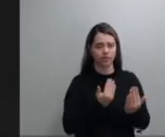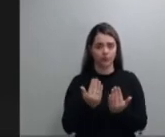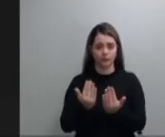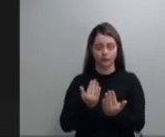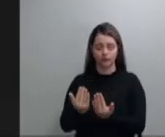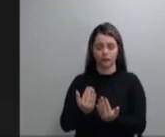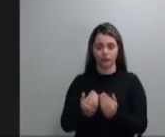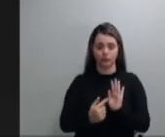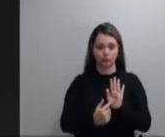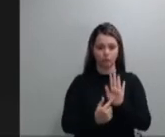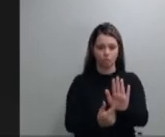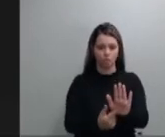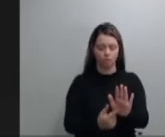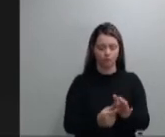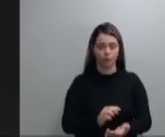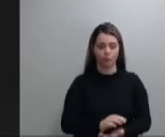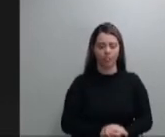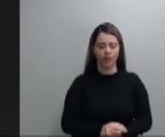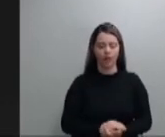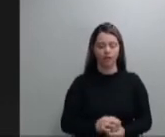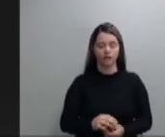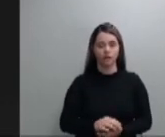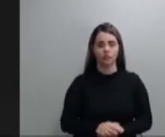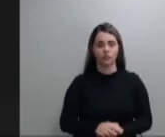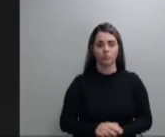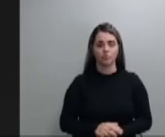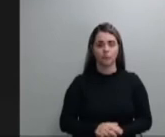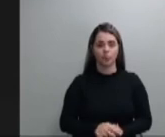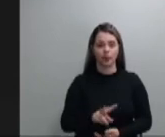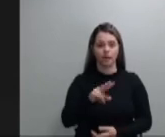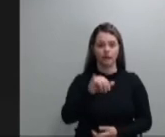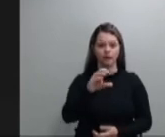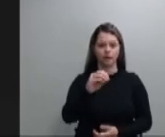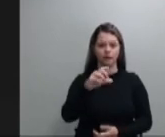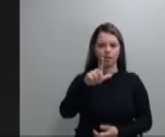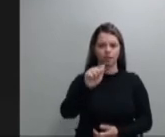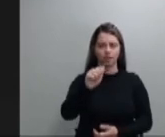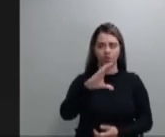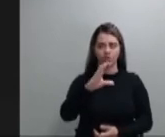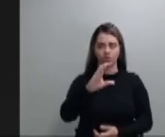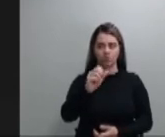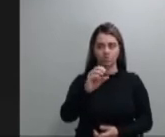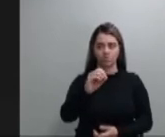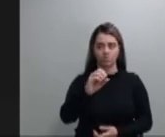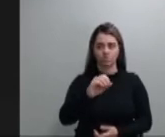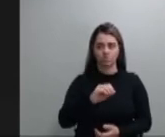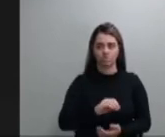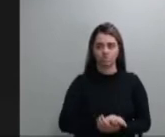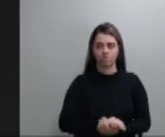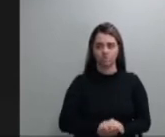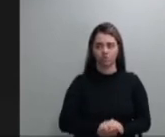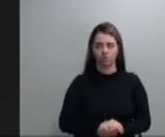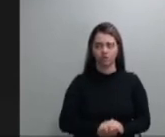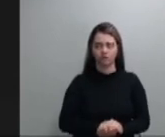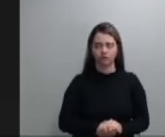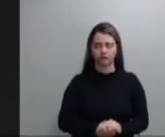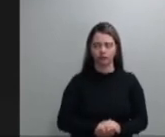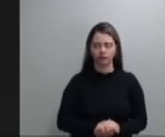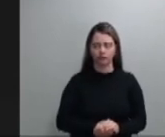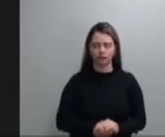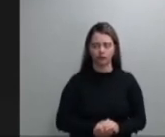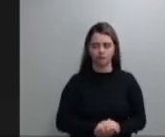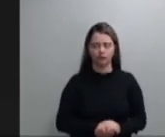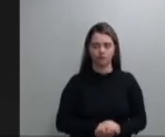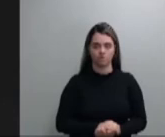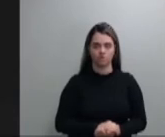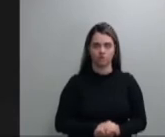de fato por violação 5352 do CPC 73 o que resulta em declaração de nulidade do acordo ou de